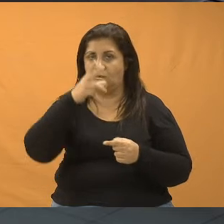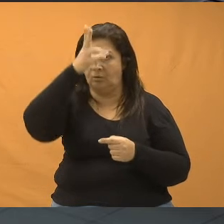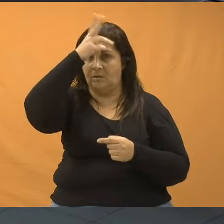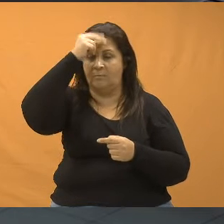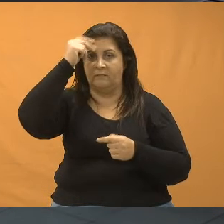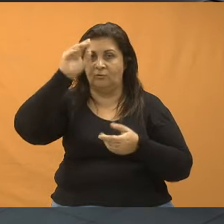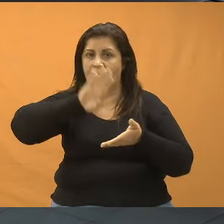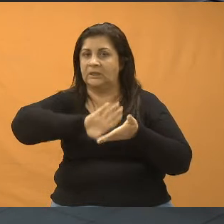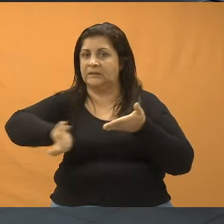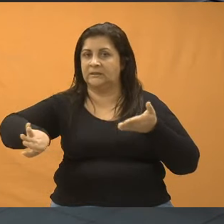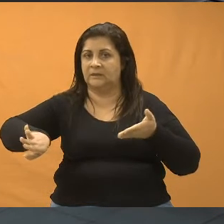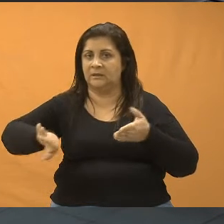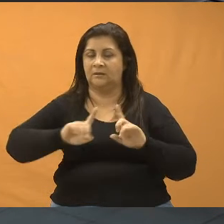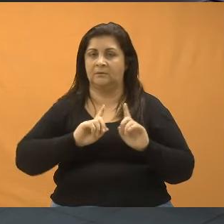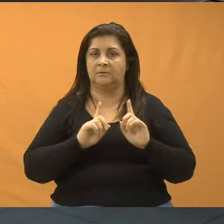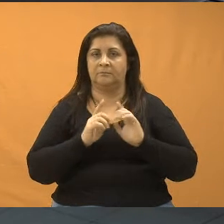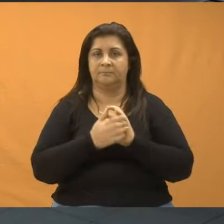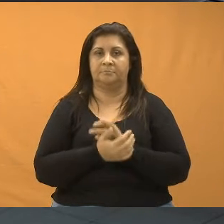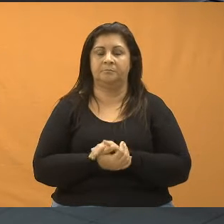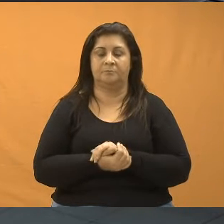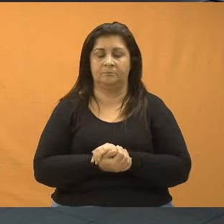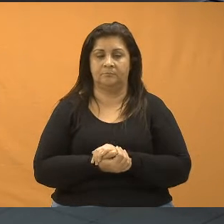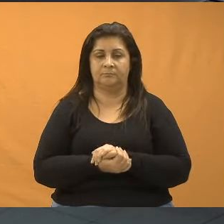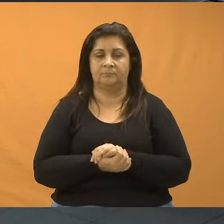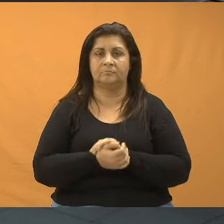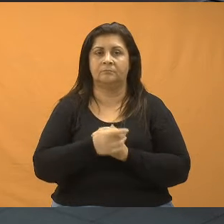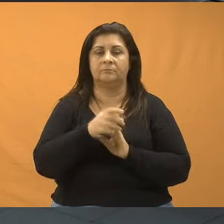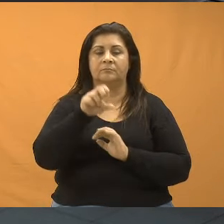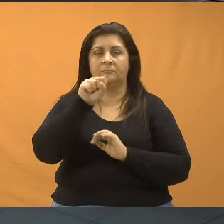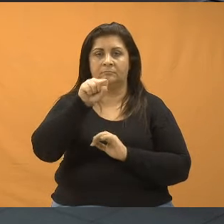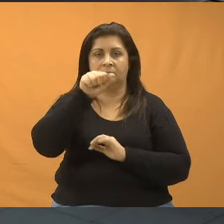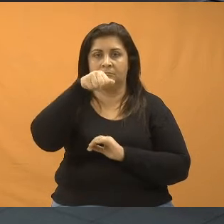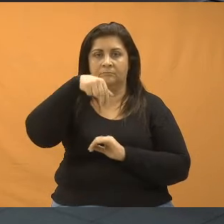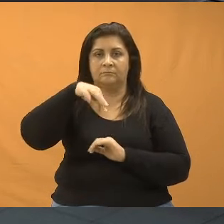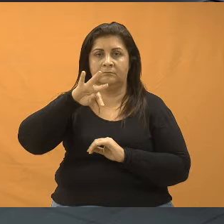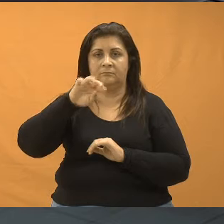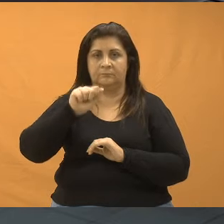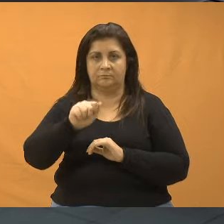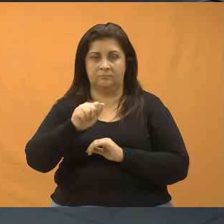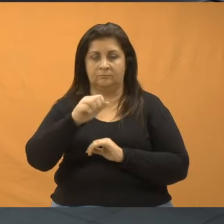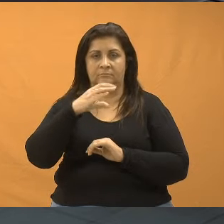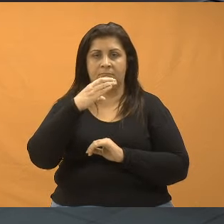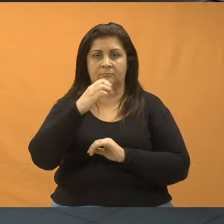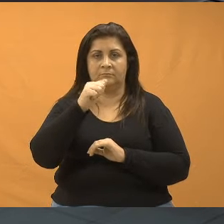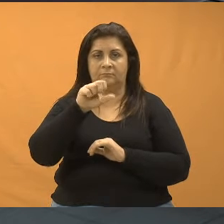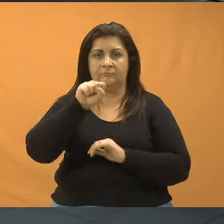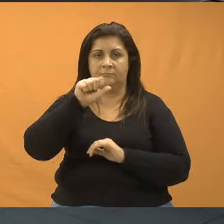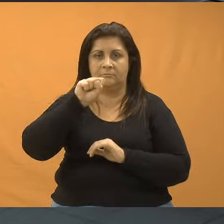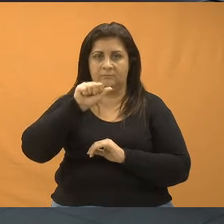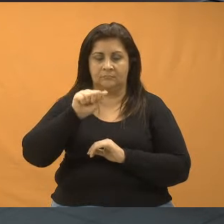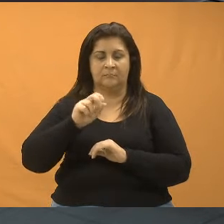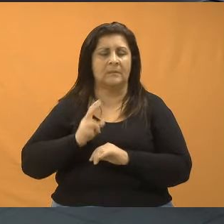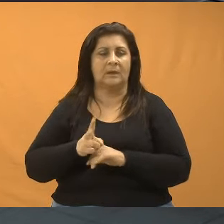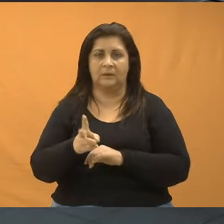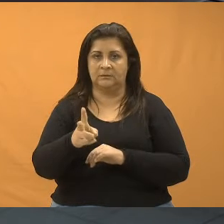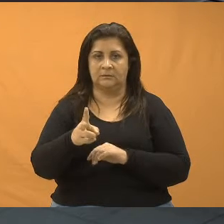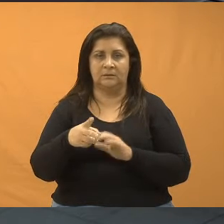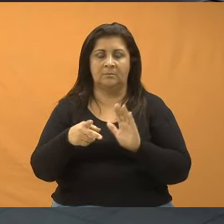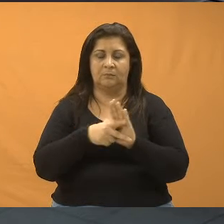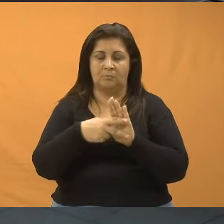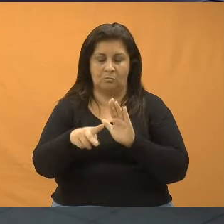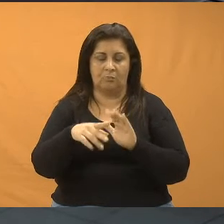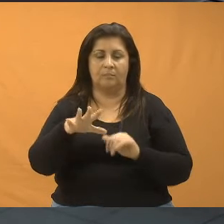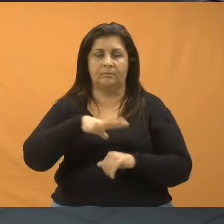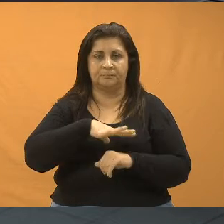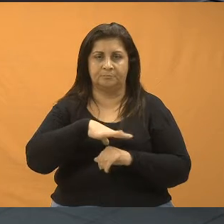Santa Casa como hospital público do município. A Santa Casa e vai continuar sendo um hospital público do município. Isso sem sombra de